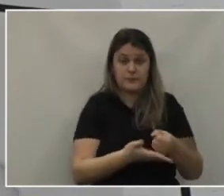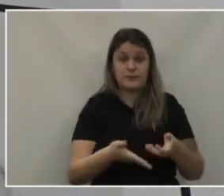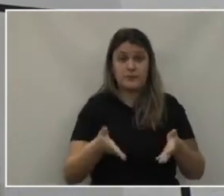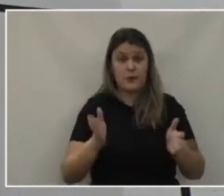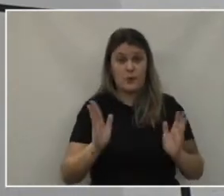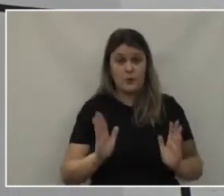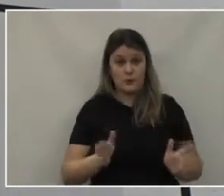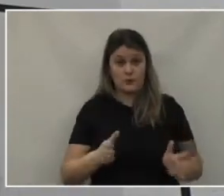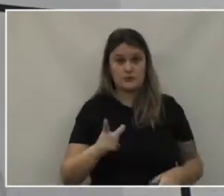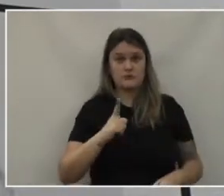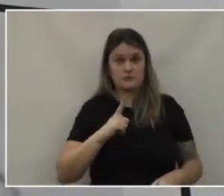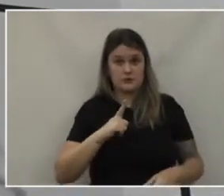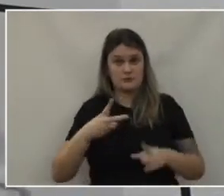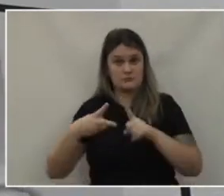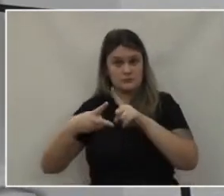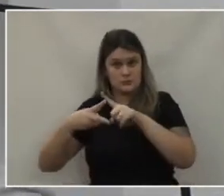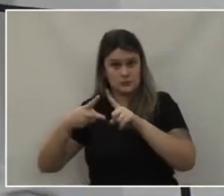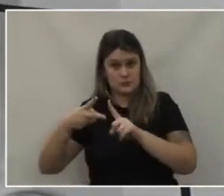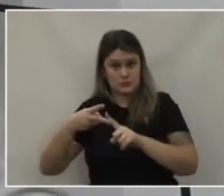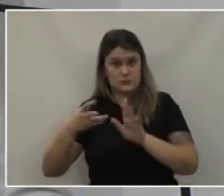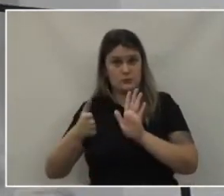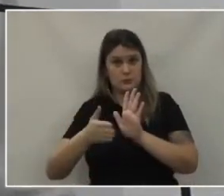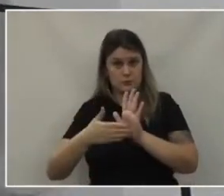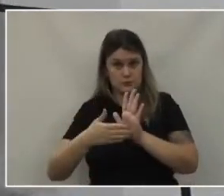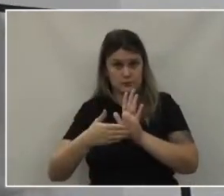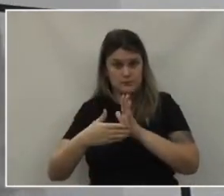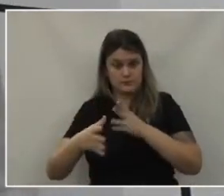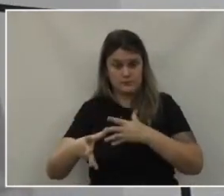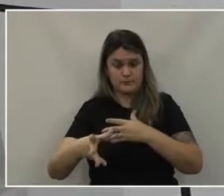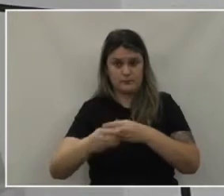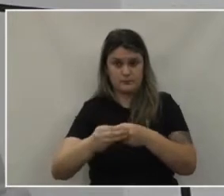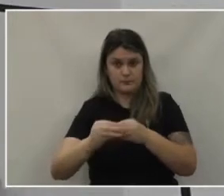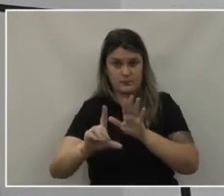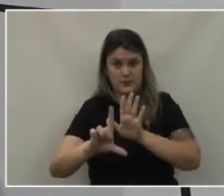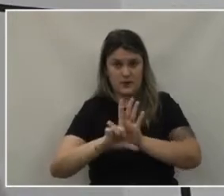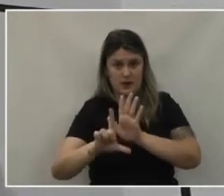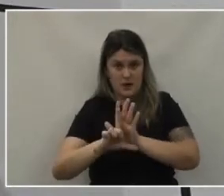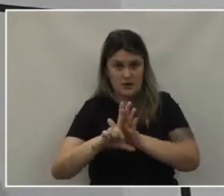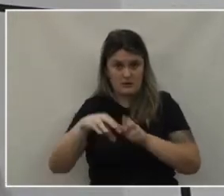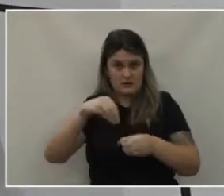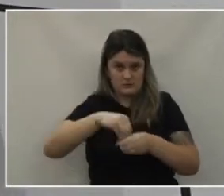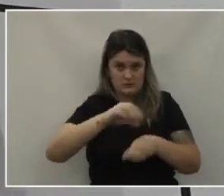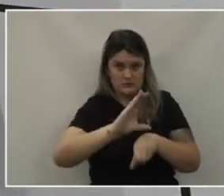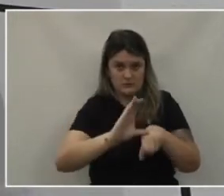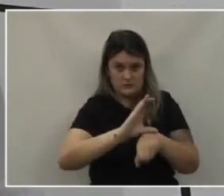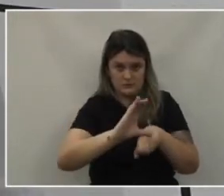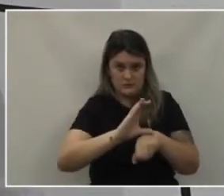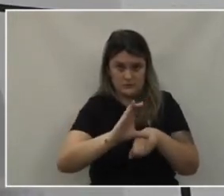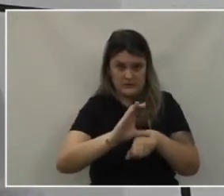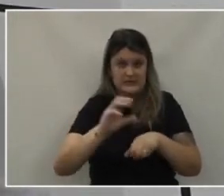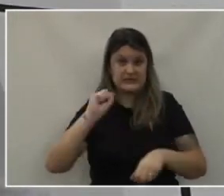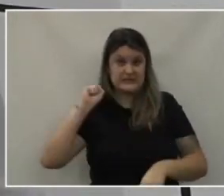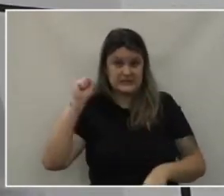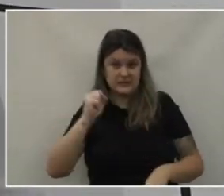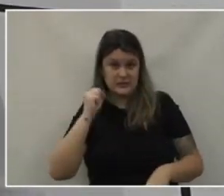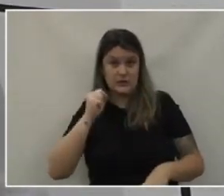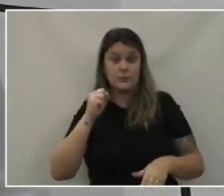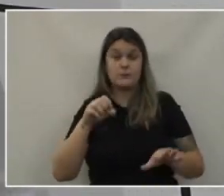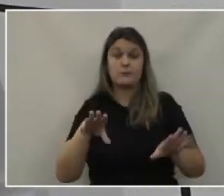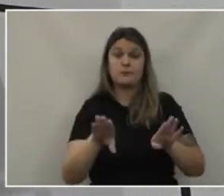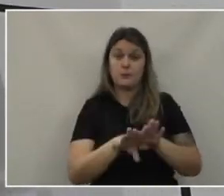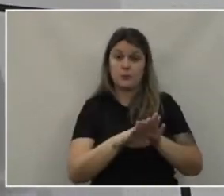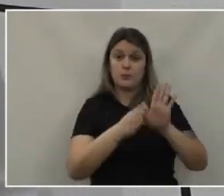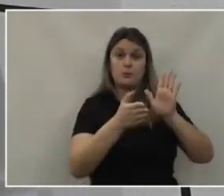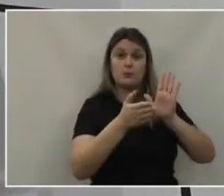Hoje, nós temos duas propostas de emenda constitucional tramitando no Senado e uma